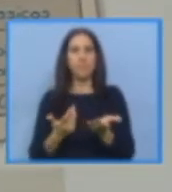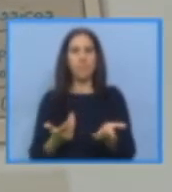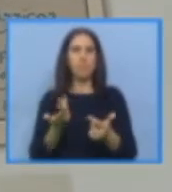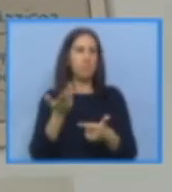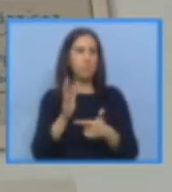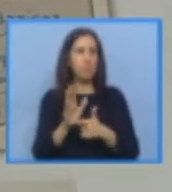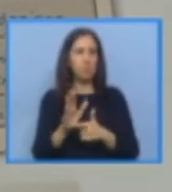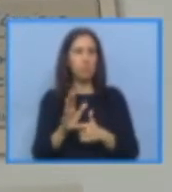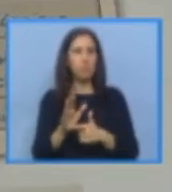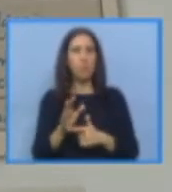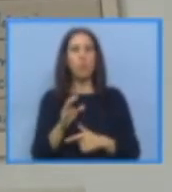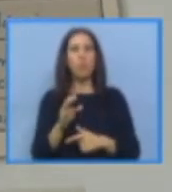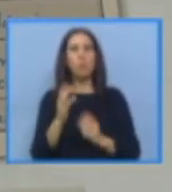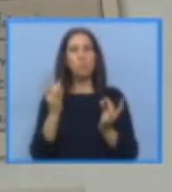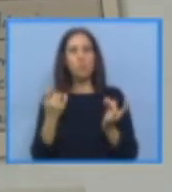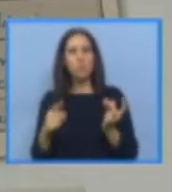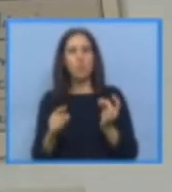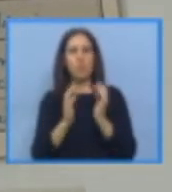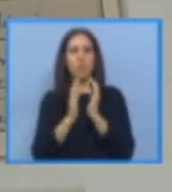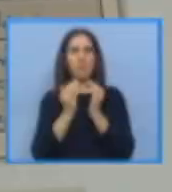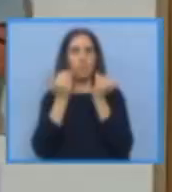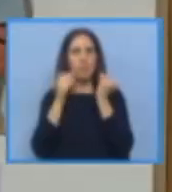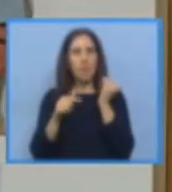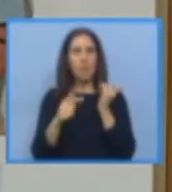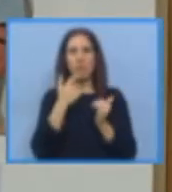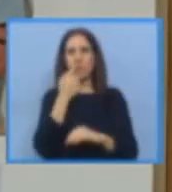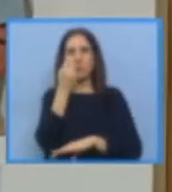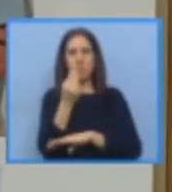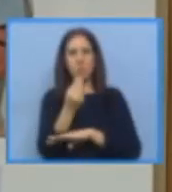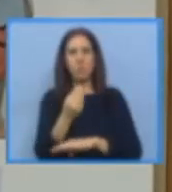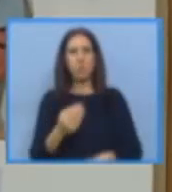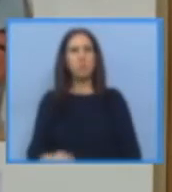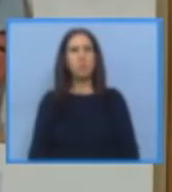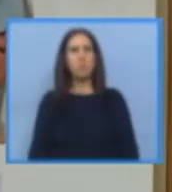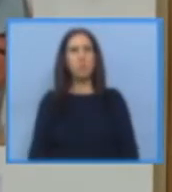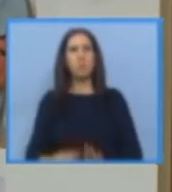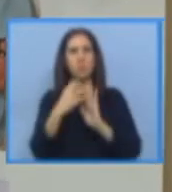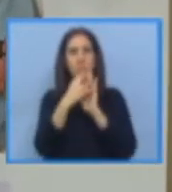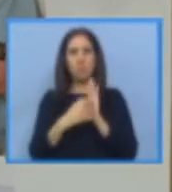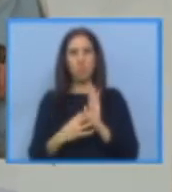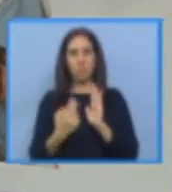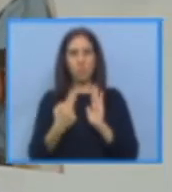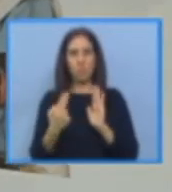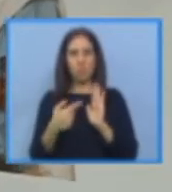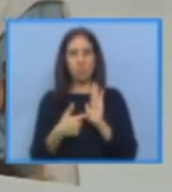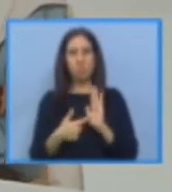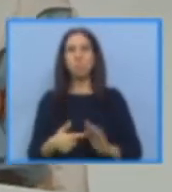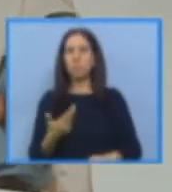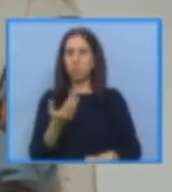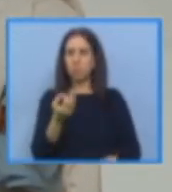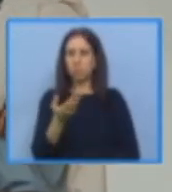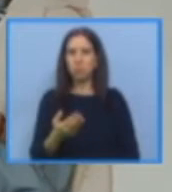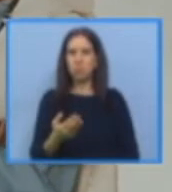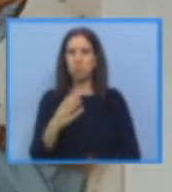Por exemplo, tem informação do budismo, encontram estátuas São os símbolos pelos quais abre esta unidade, não é? Sim, sim. São os símbolos que estão aí